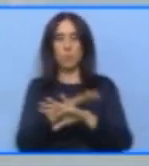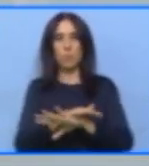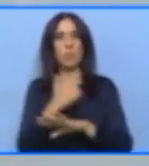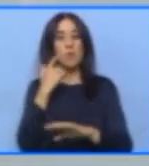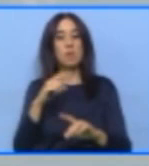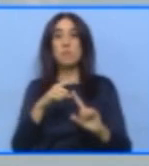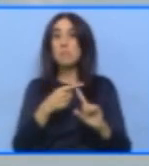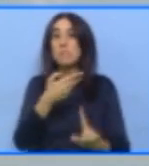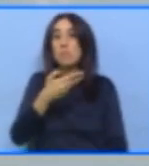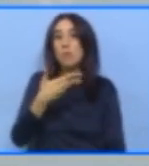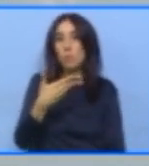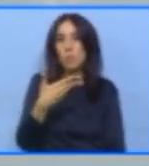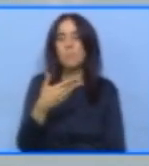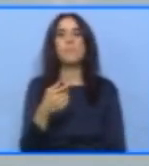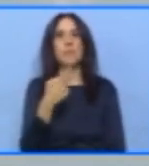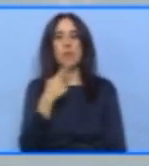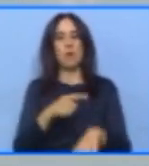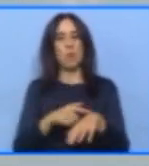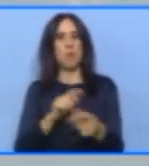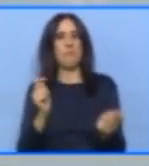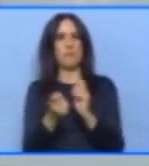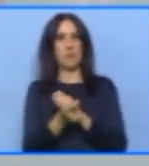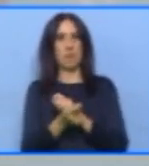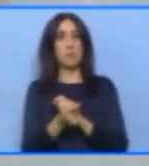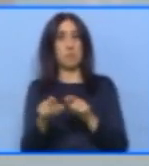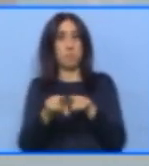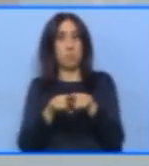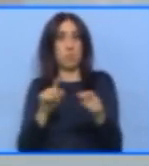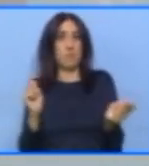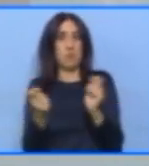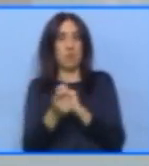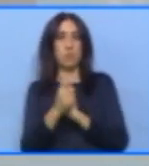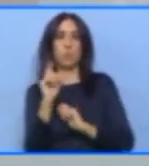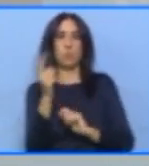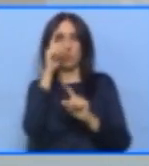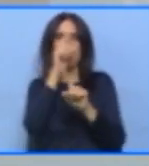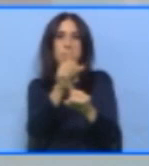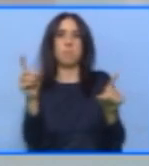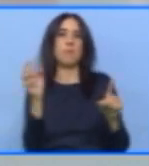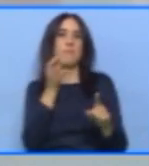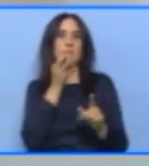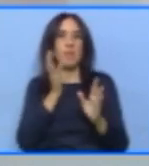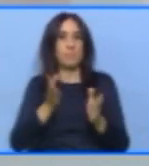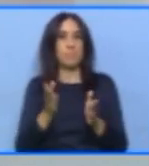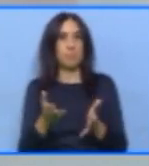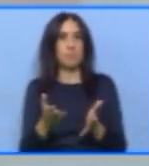71. Estamos numa hora de viragem. A viragem política, bom, toda a gente a conhece, nem preciso de falar dela,